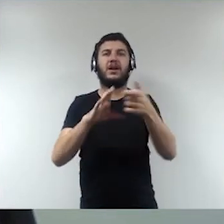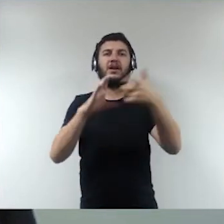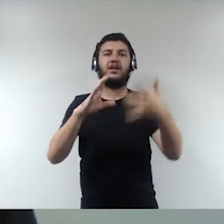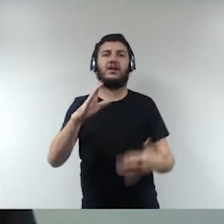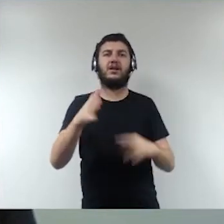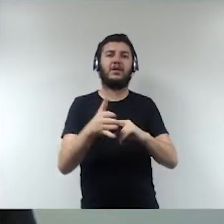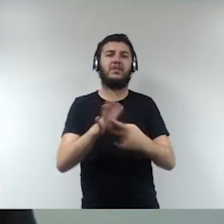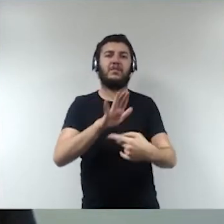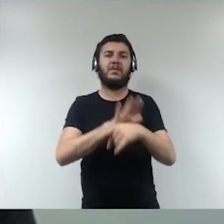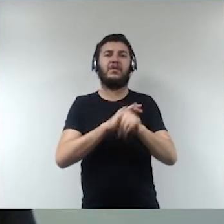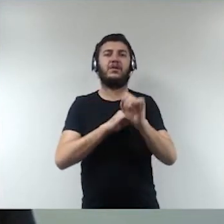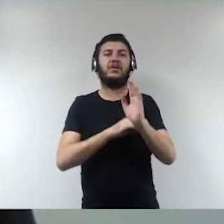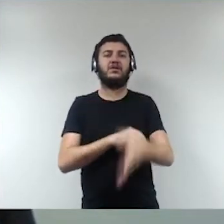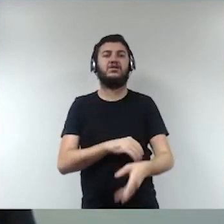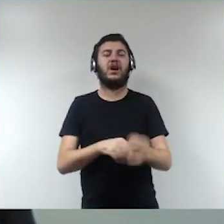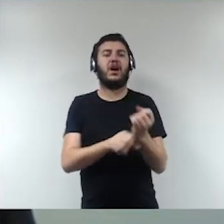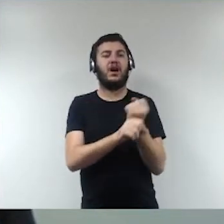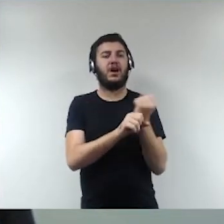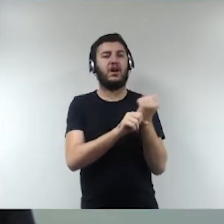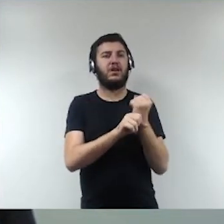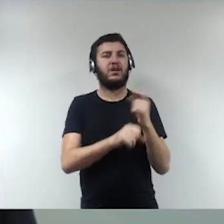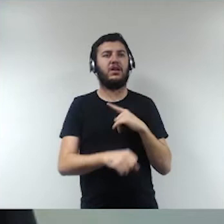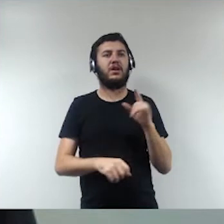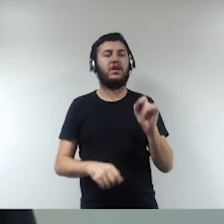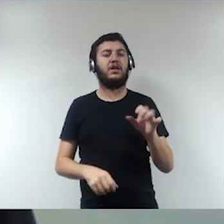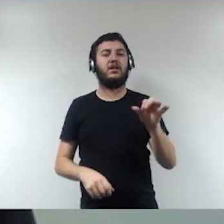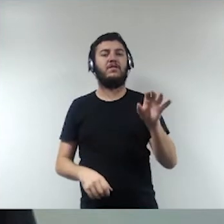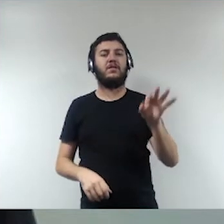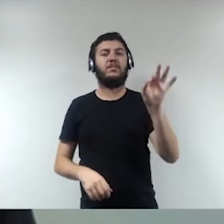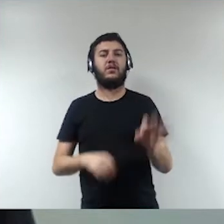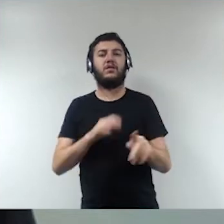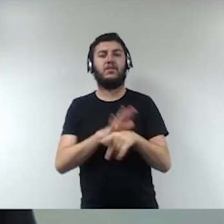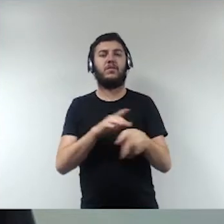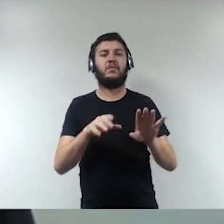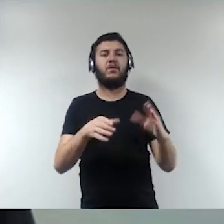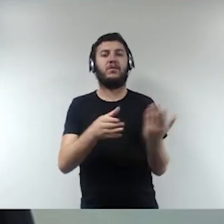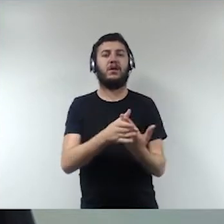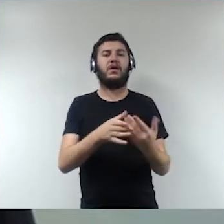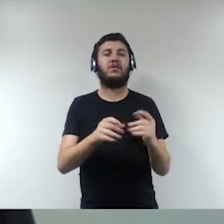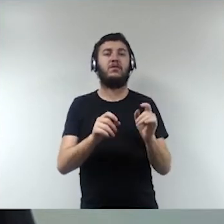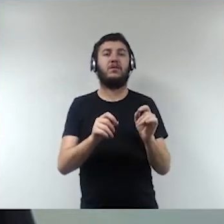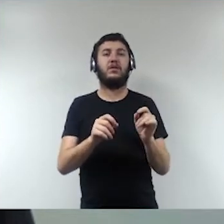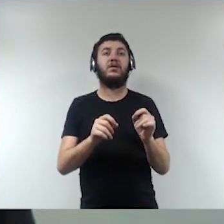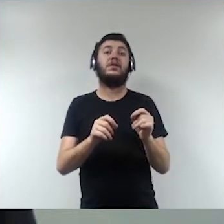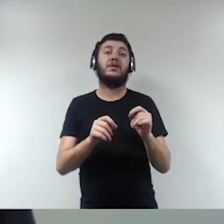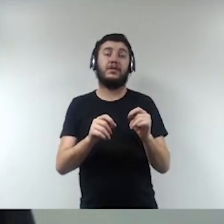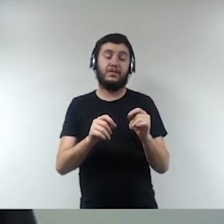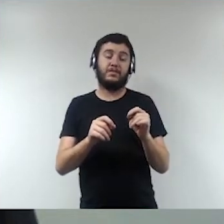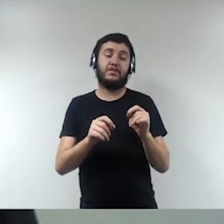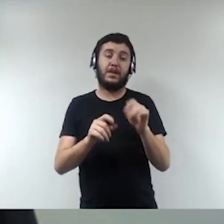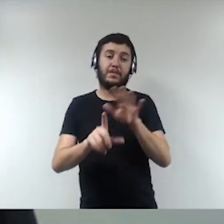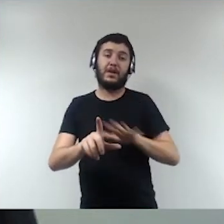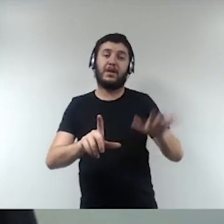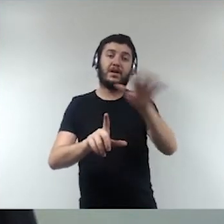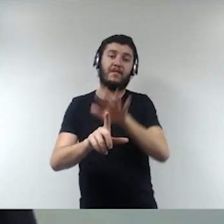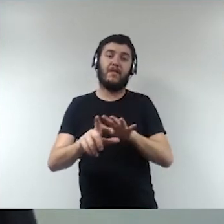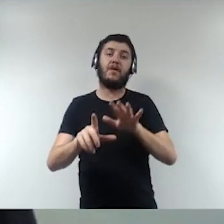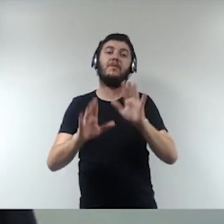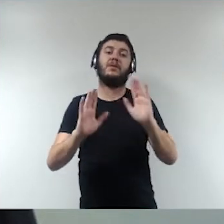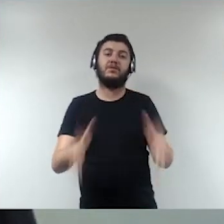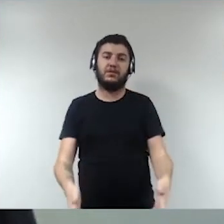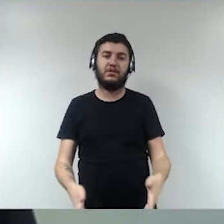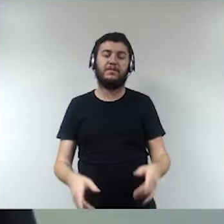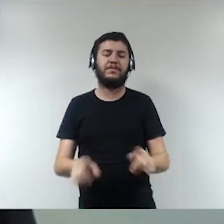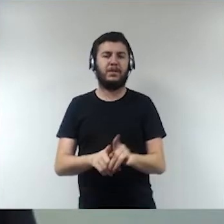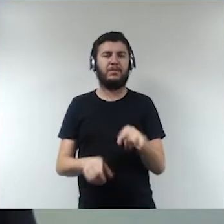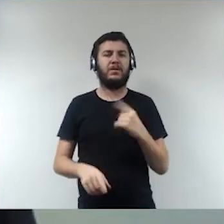temos 100% dos processos da Justiça Estadual funcionando na plataforma do ISAGE. Então, isso é uma